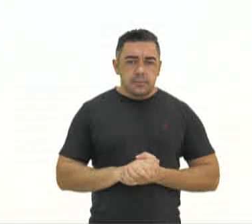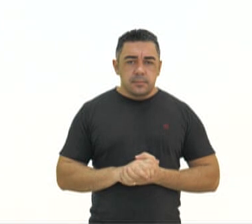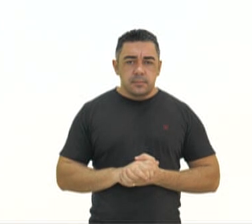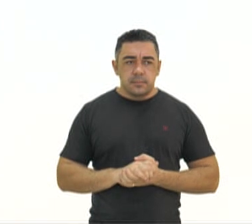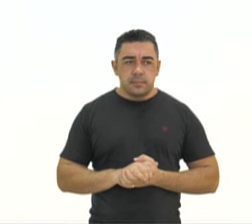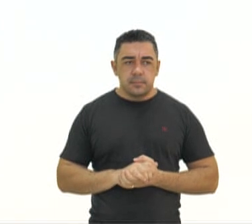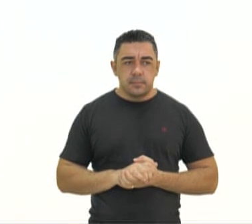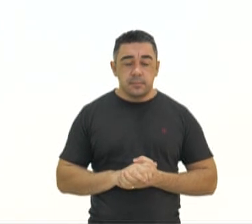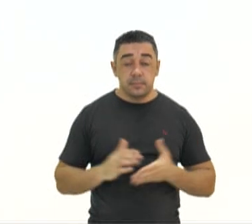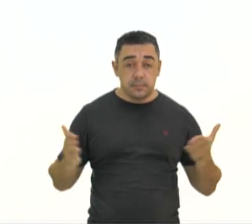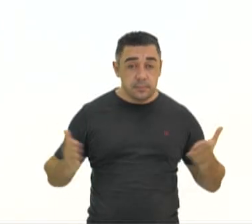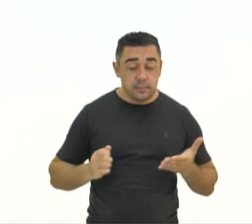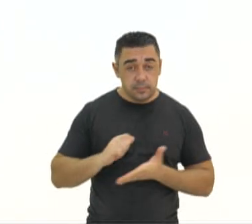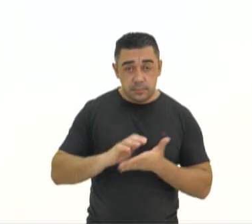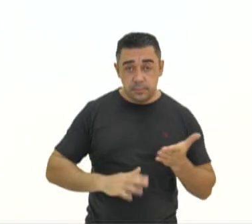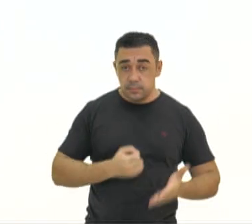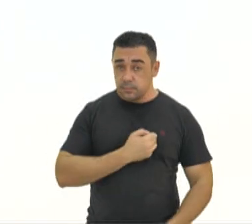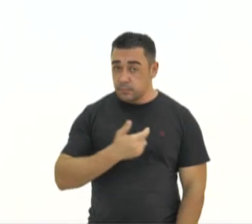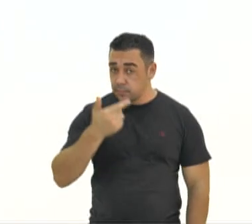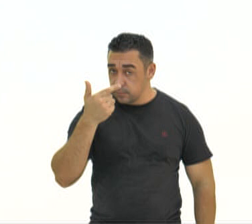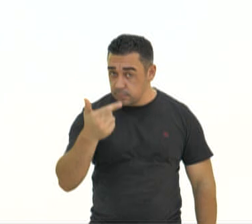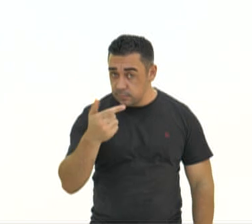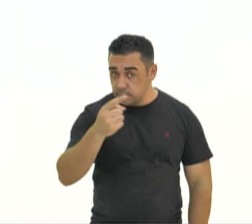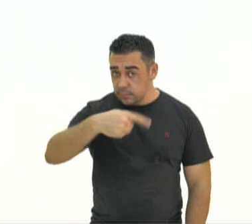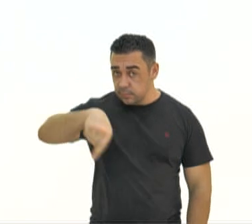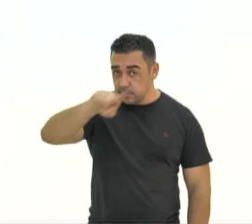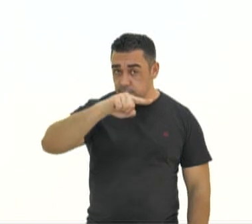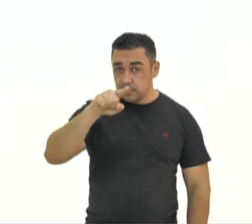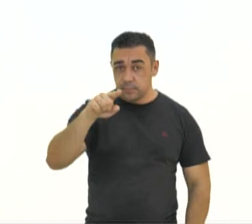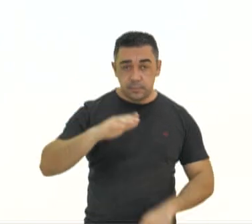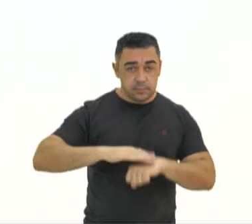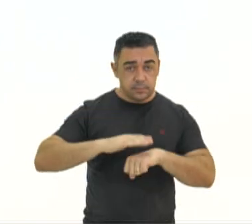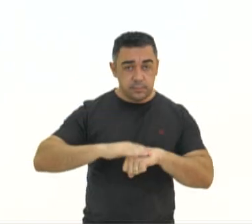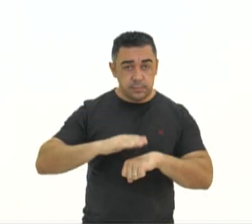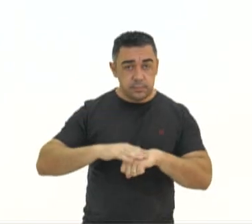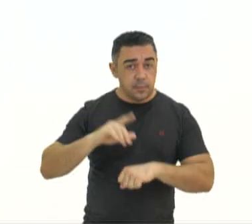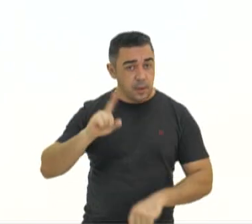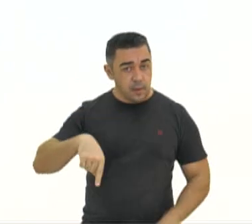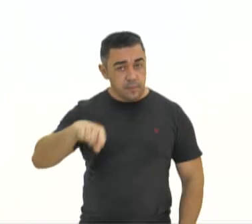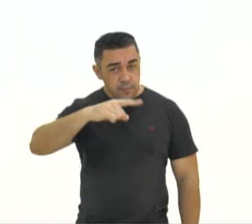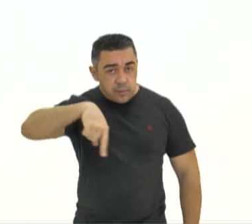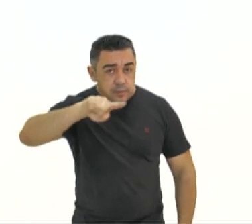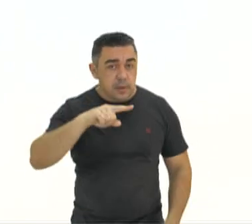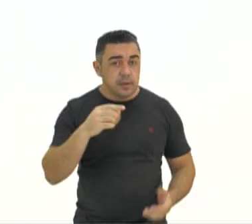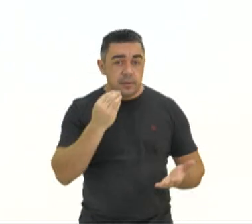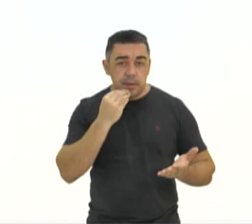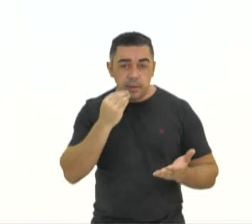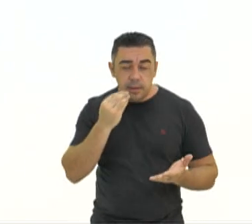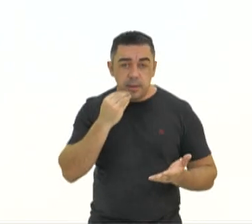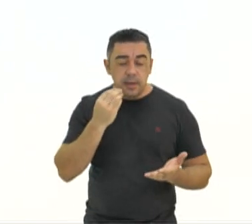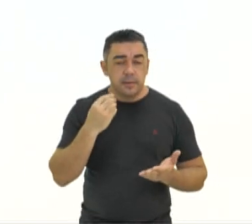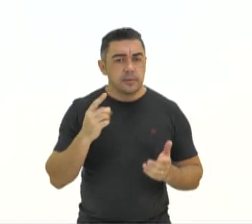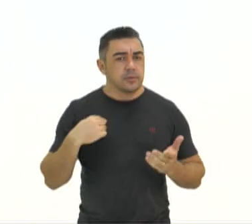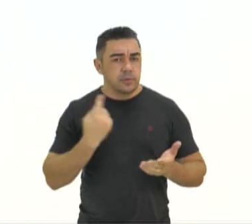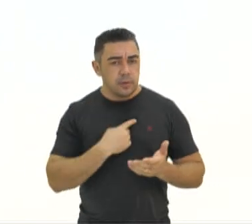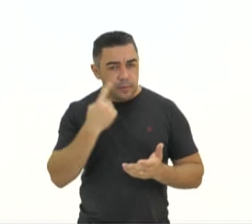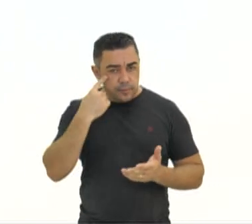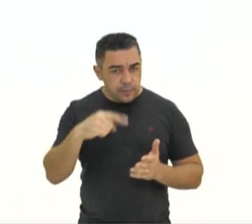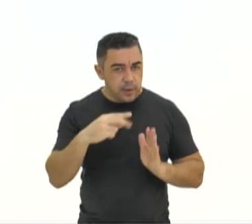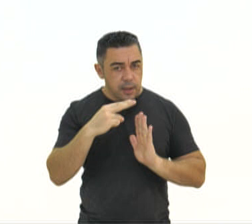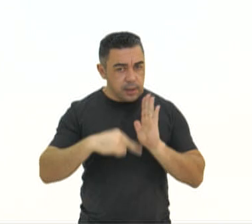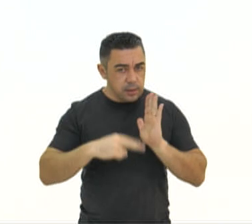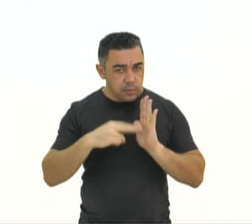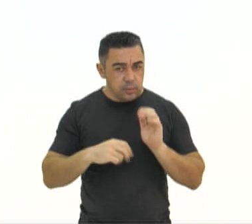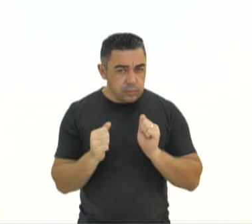1. Agora aqui, eu tenho o exercício 2. Exercício 2 vou deixar com vocês também. Vamos estar realizando a